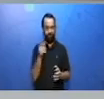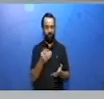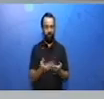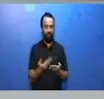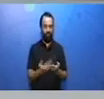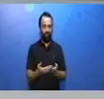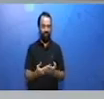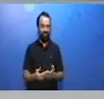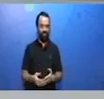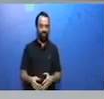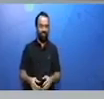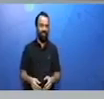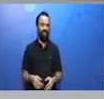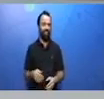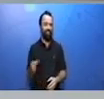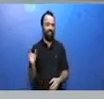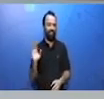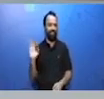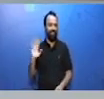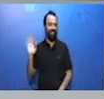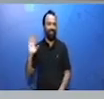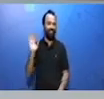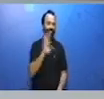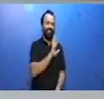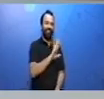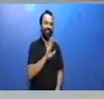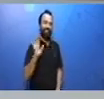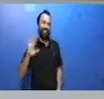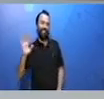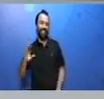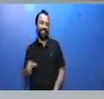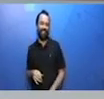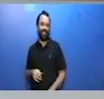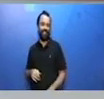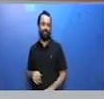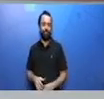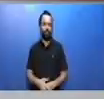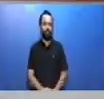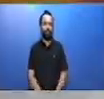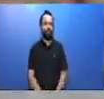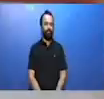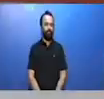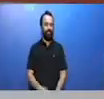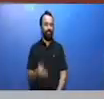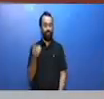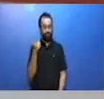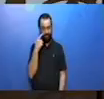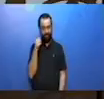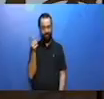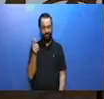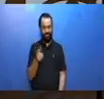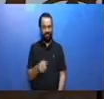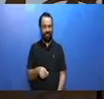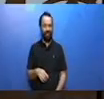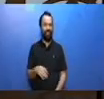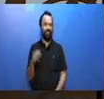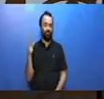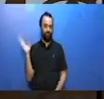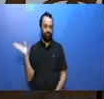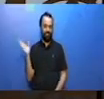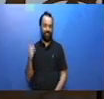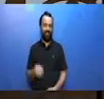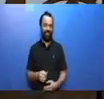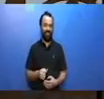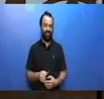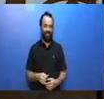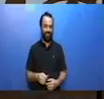Isso, Tia Ju, eu vou assistir a aula. Tchau, tchau, criançada. Beijão, tchau. Viu só, gente? Então vocês façam como a Cloro.